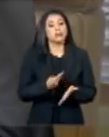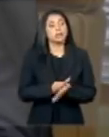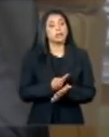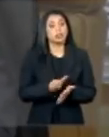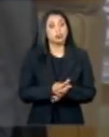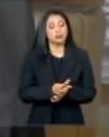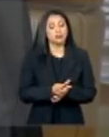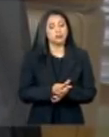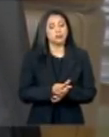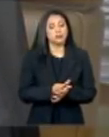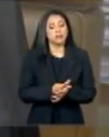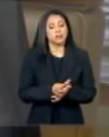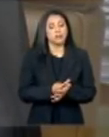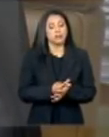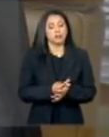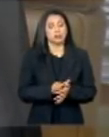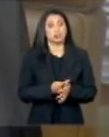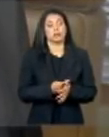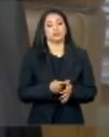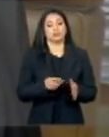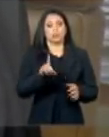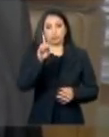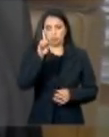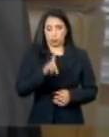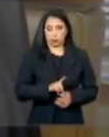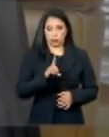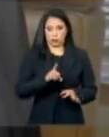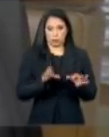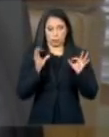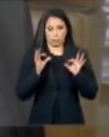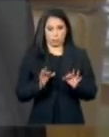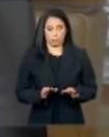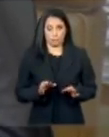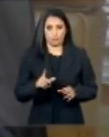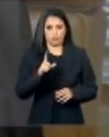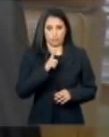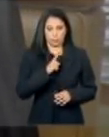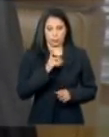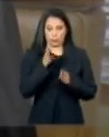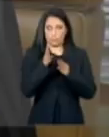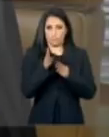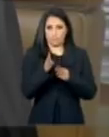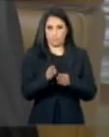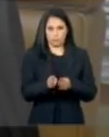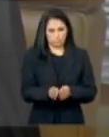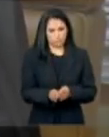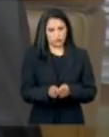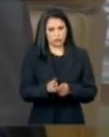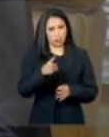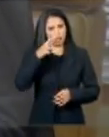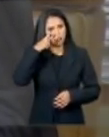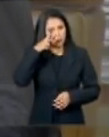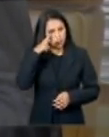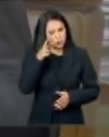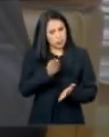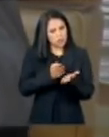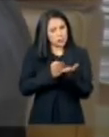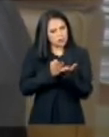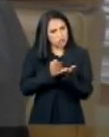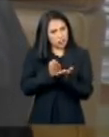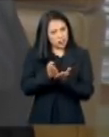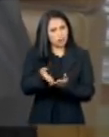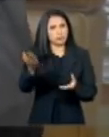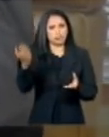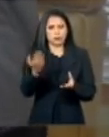voz no plano dos direitos e garantias exija fiel observância do princípio do devido processo